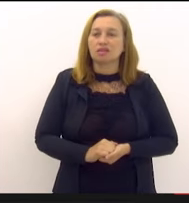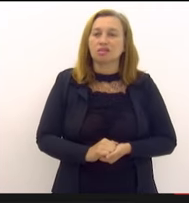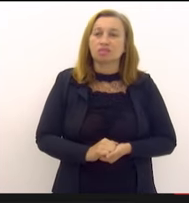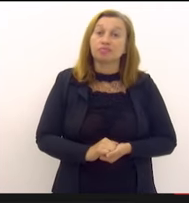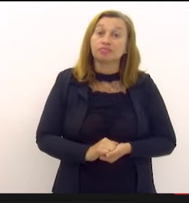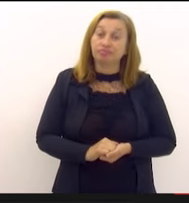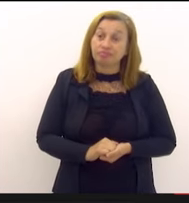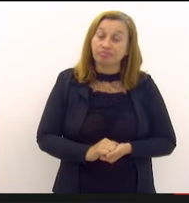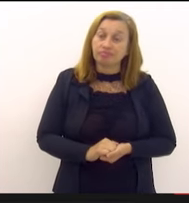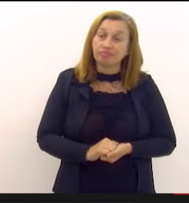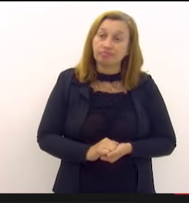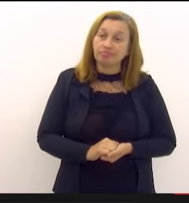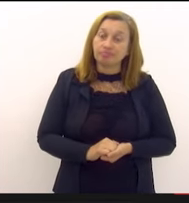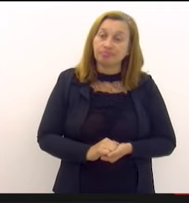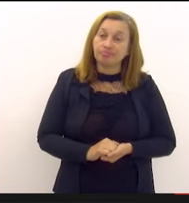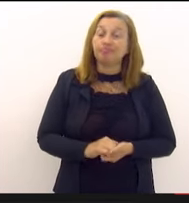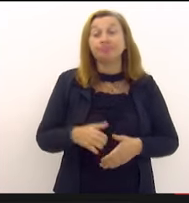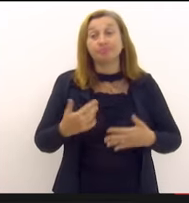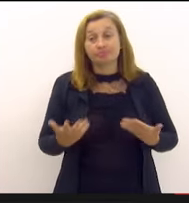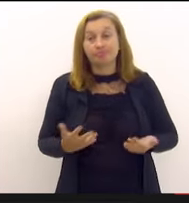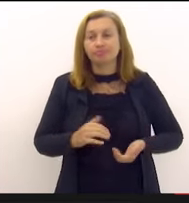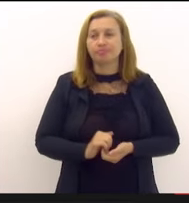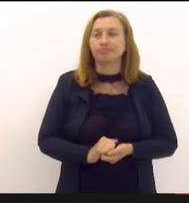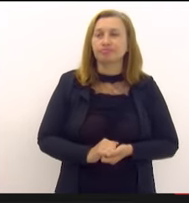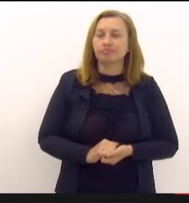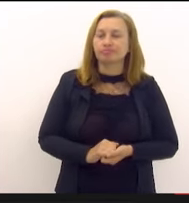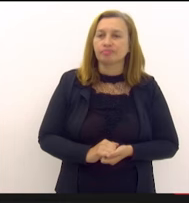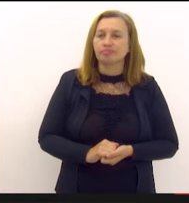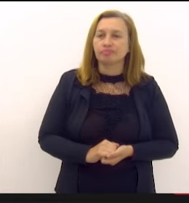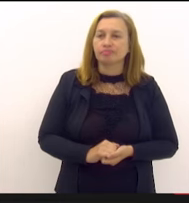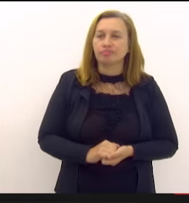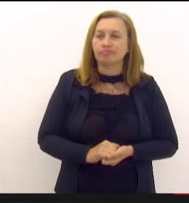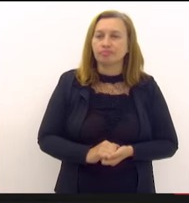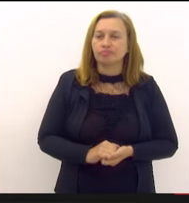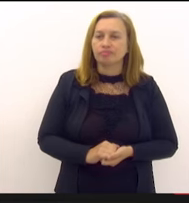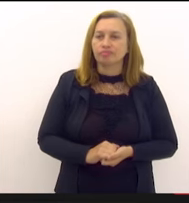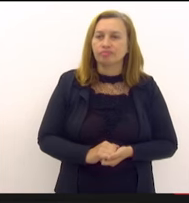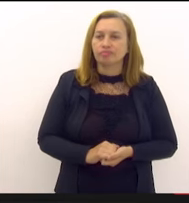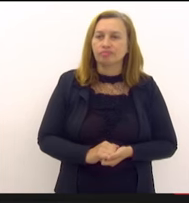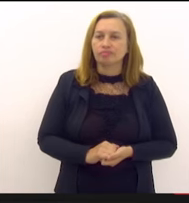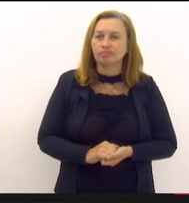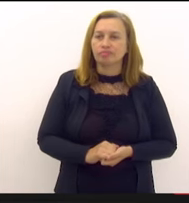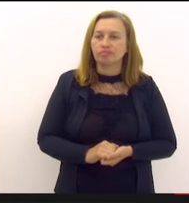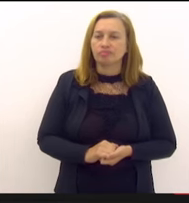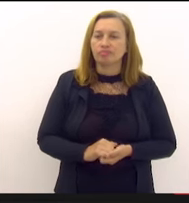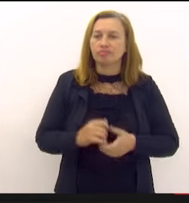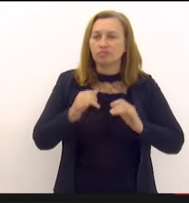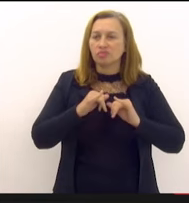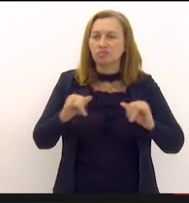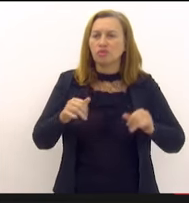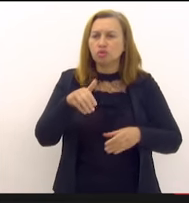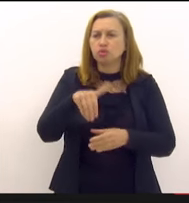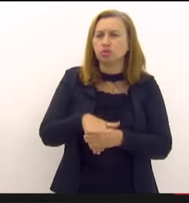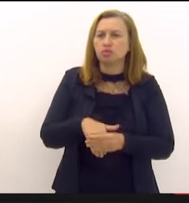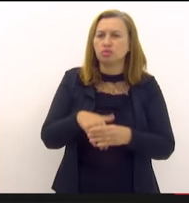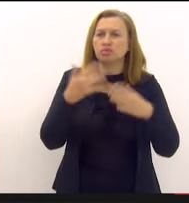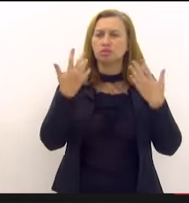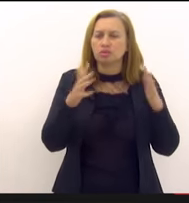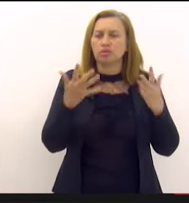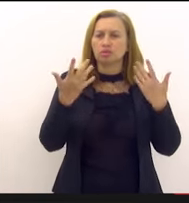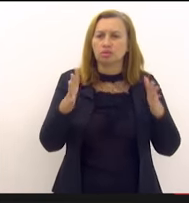e exige. Então, eu quero declarar meu voto favorável,